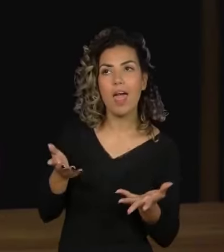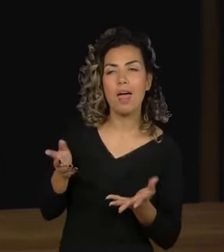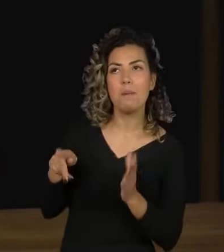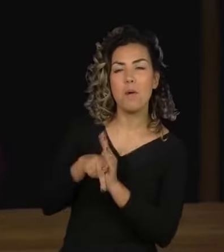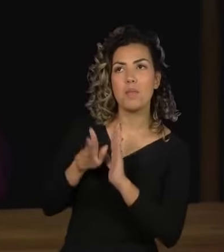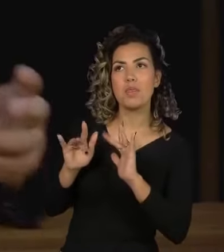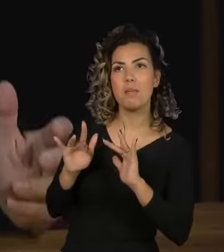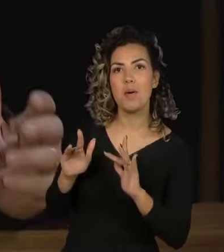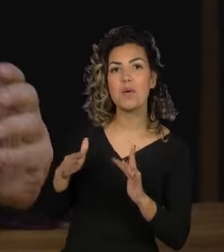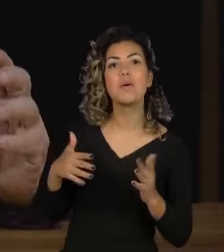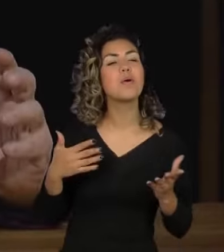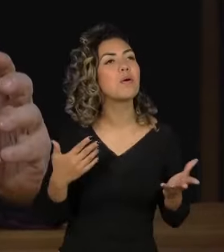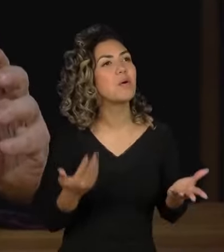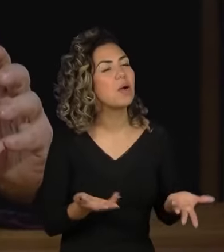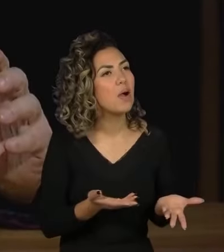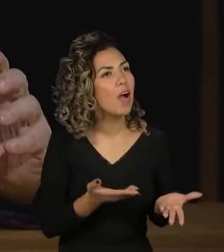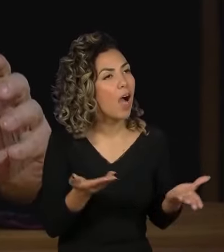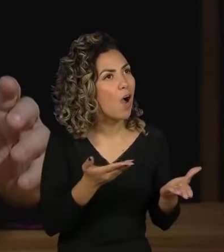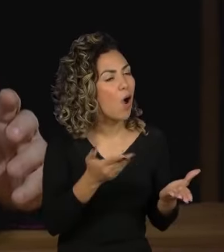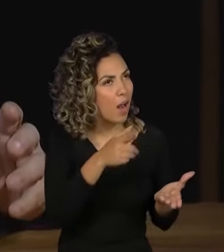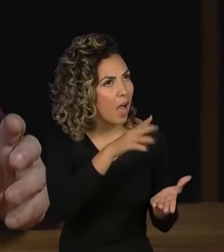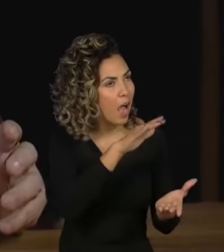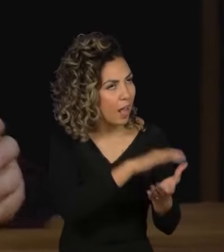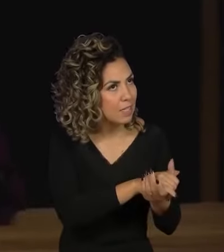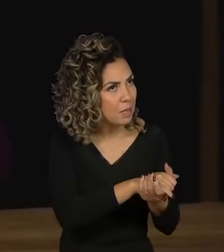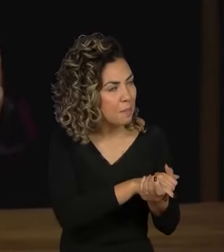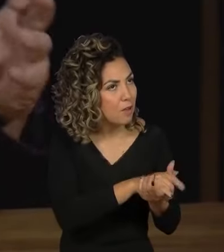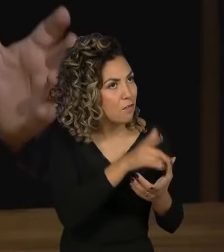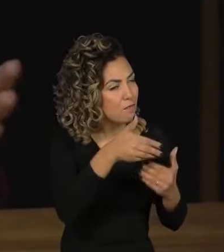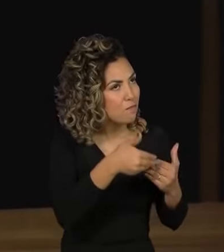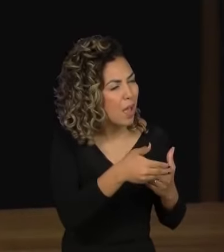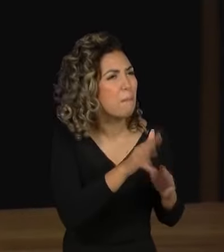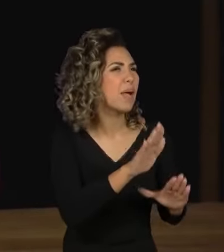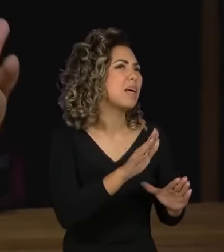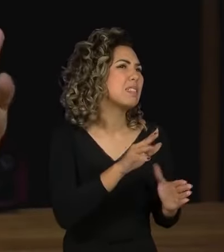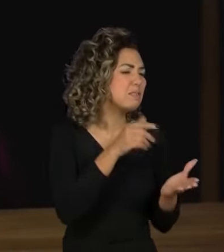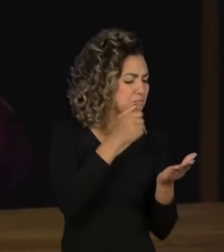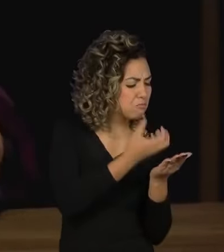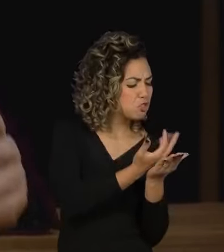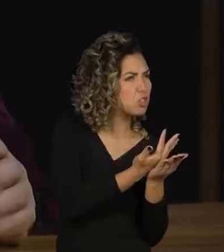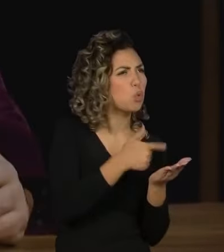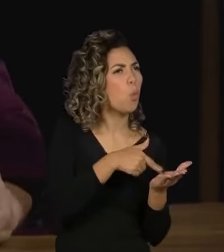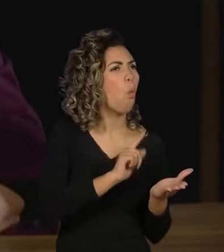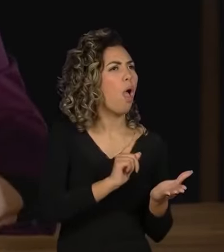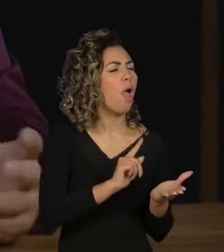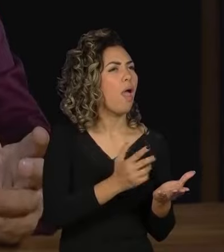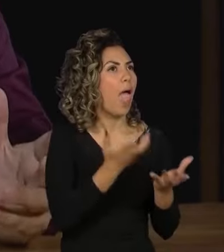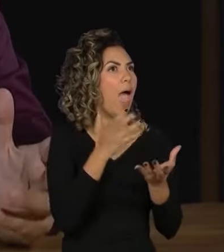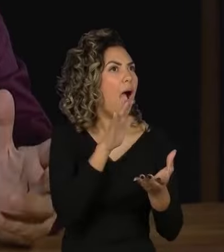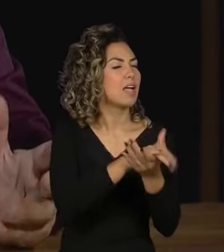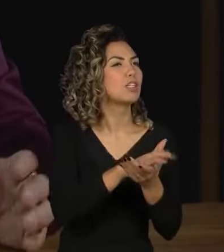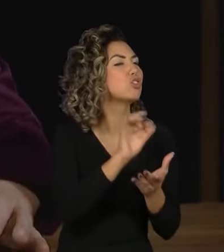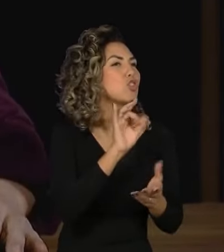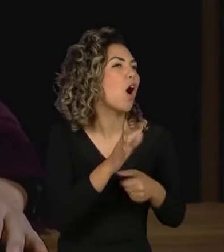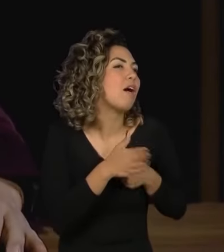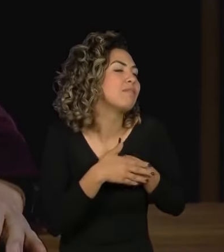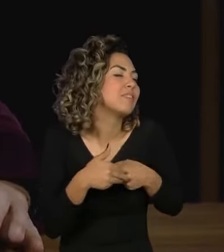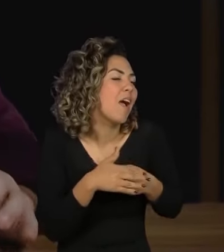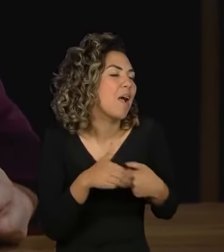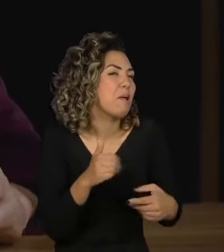claro que o você não tá procurando casamento exatamente você tá procurando ali né um um abraço vamos dizer